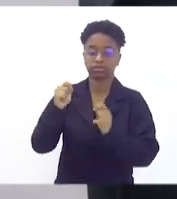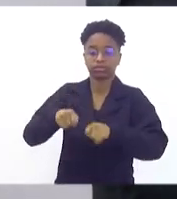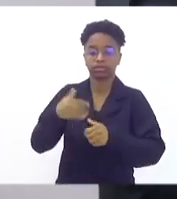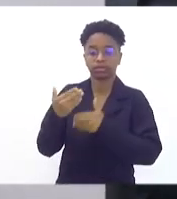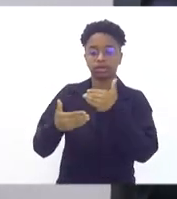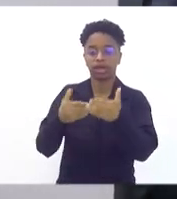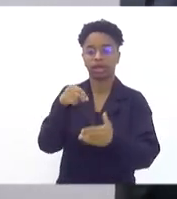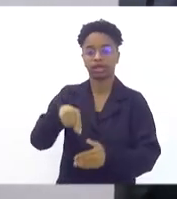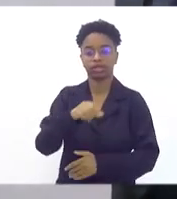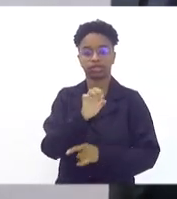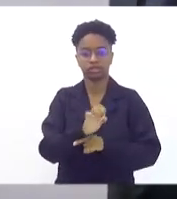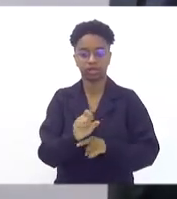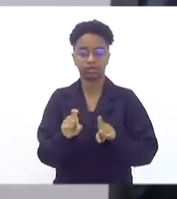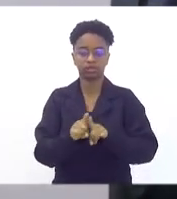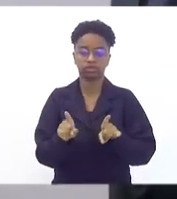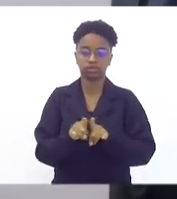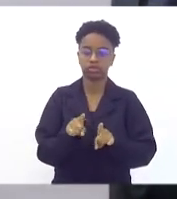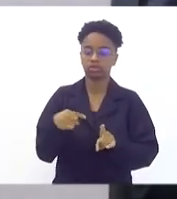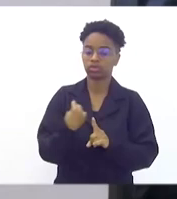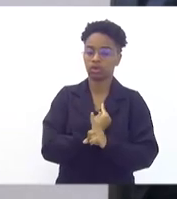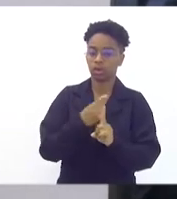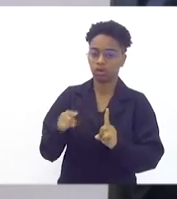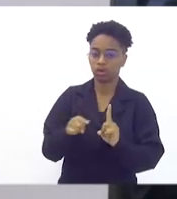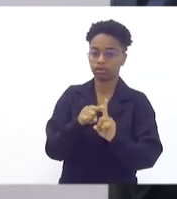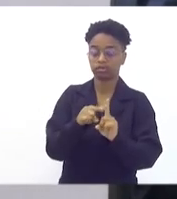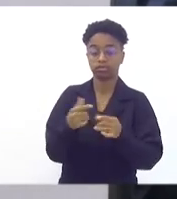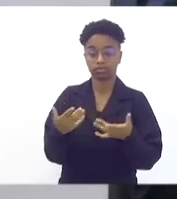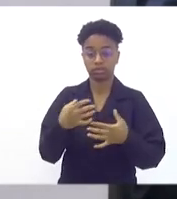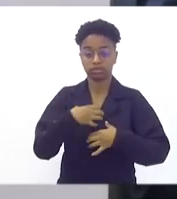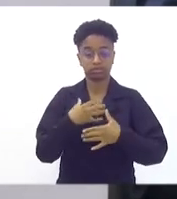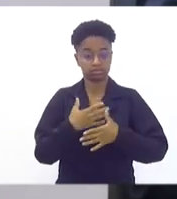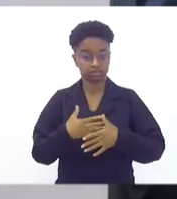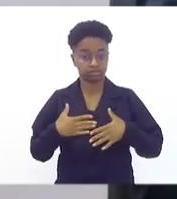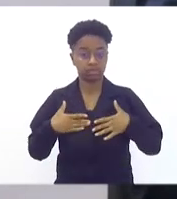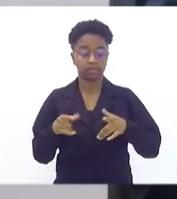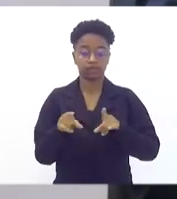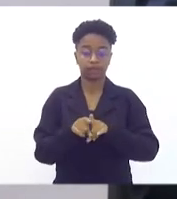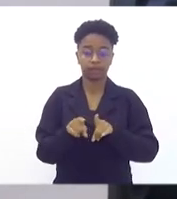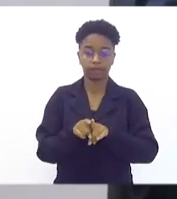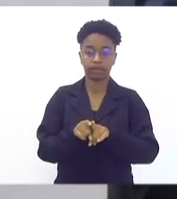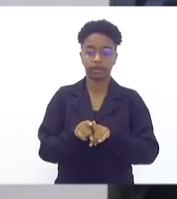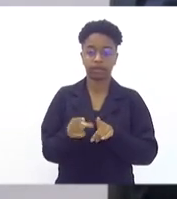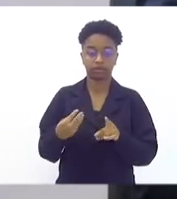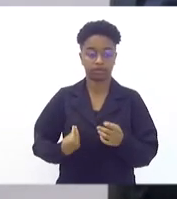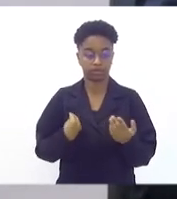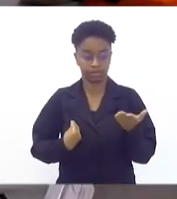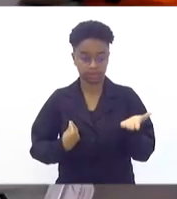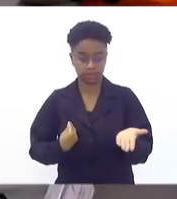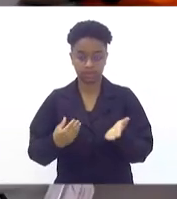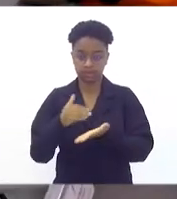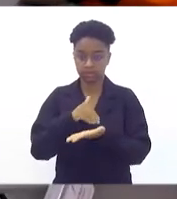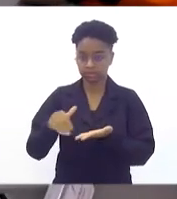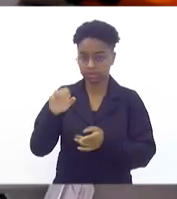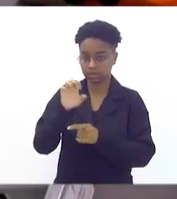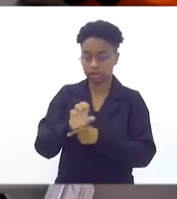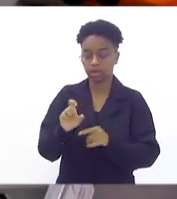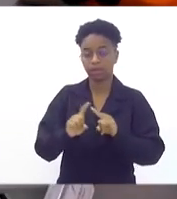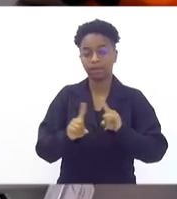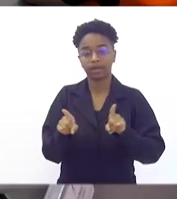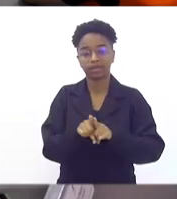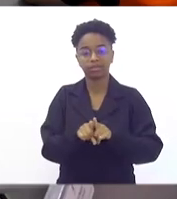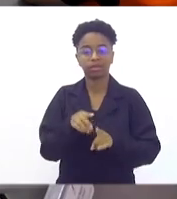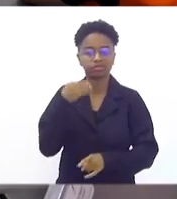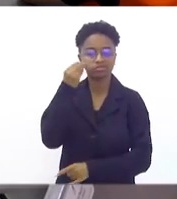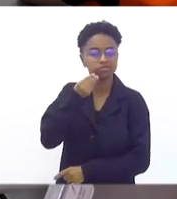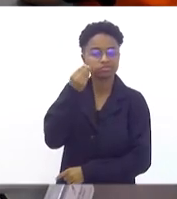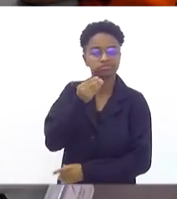o que tanto perseguimos então muito nos honra Como disse mais uma vez tem a sua presença não só como secretário de estado mas sobretudo a sua